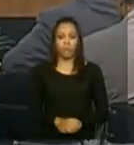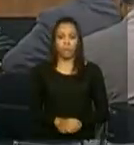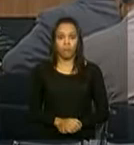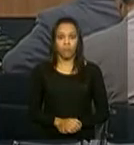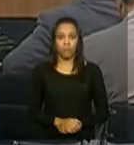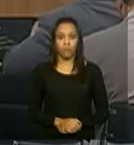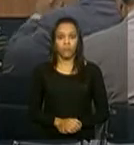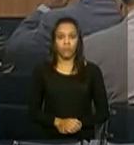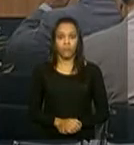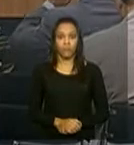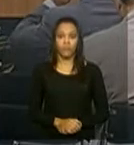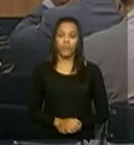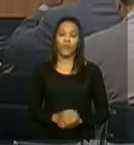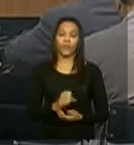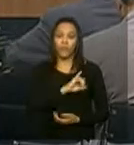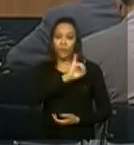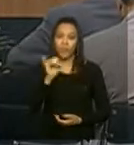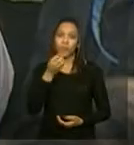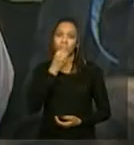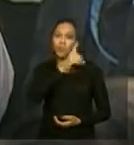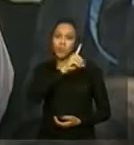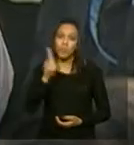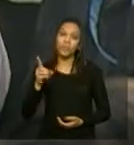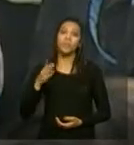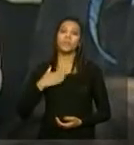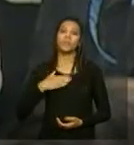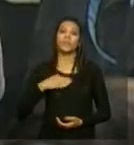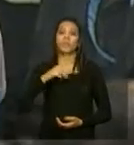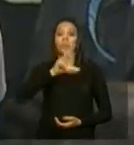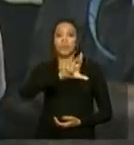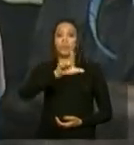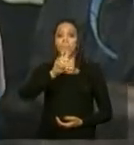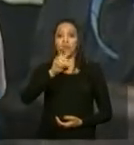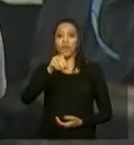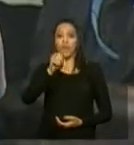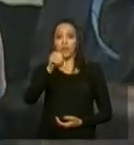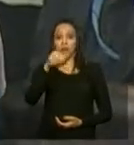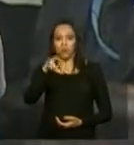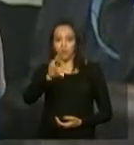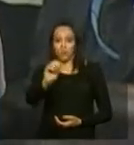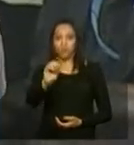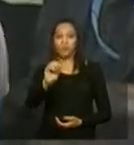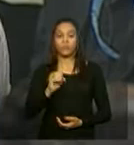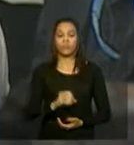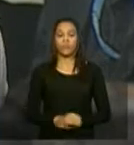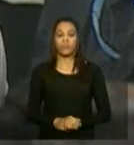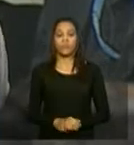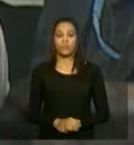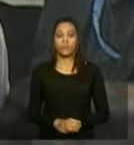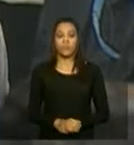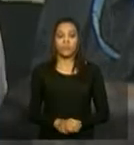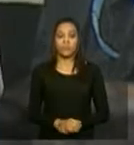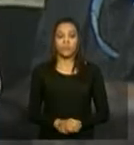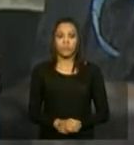o álbum dia é leandro do ol assim